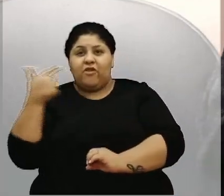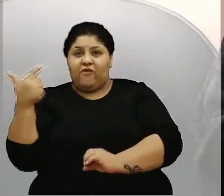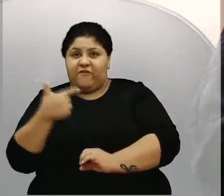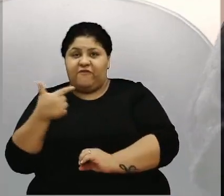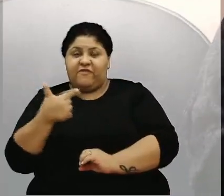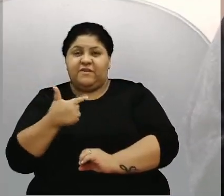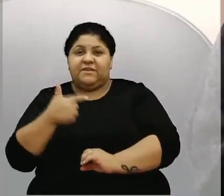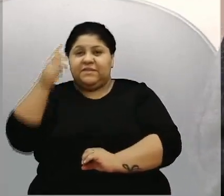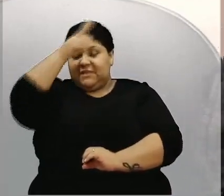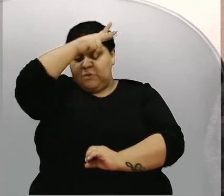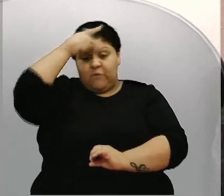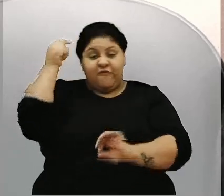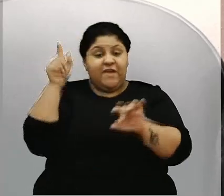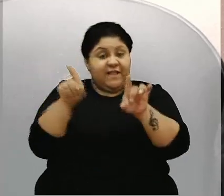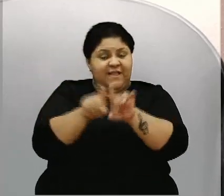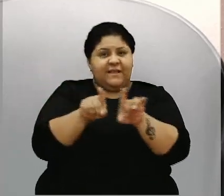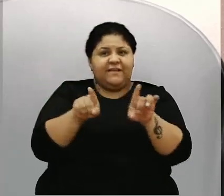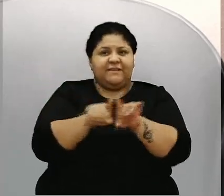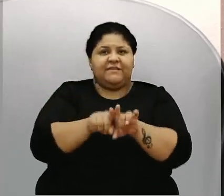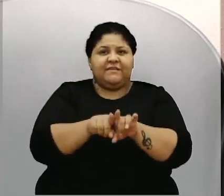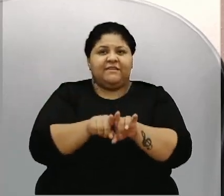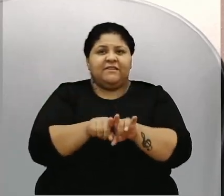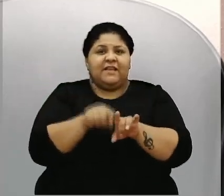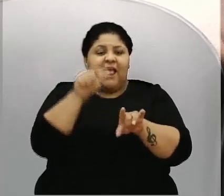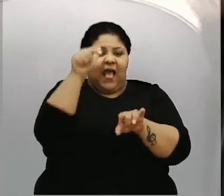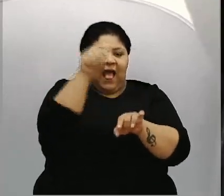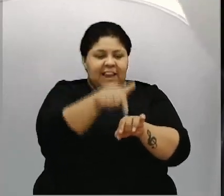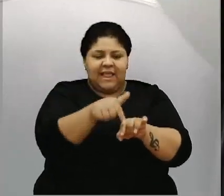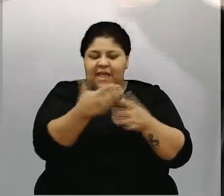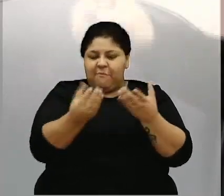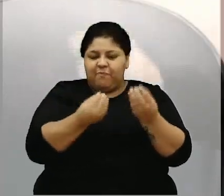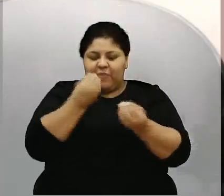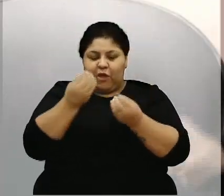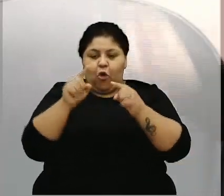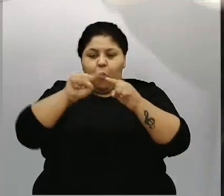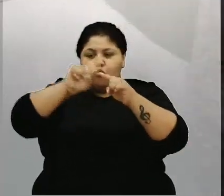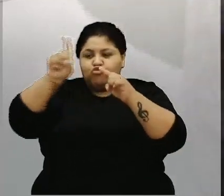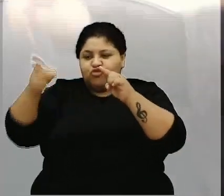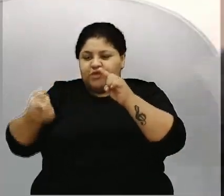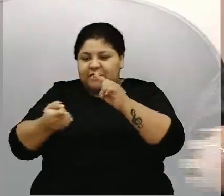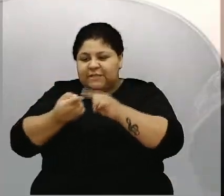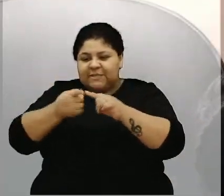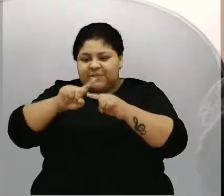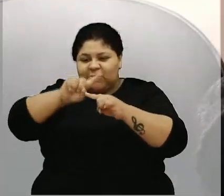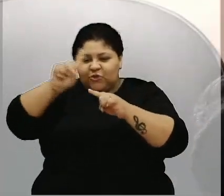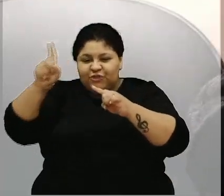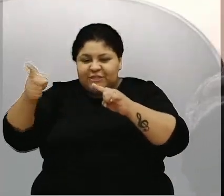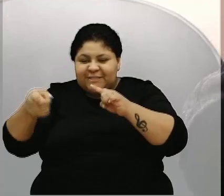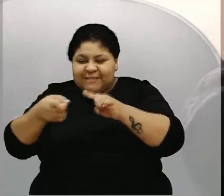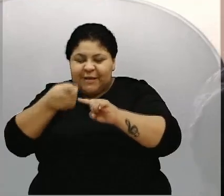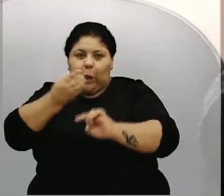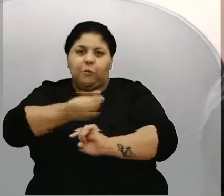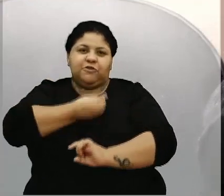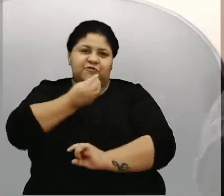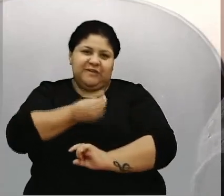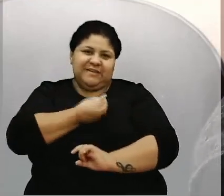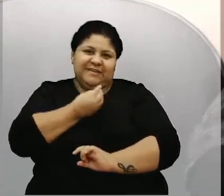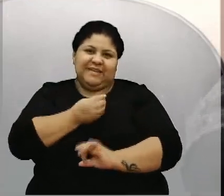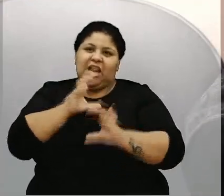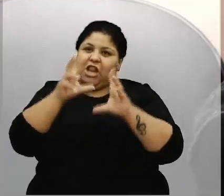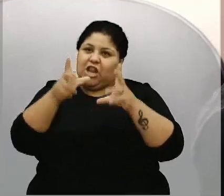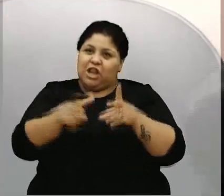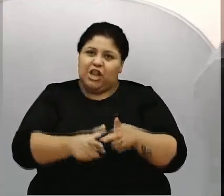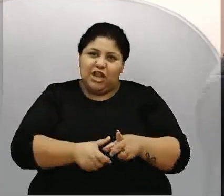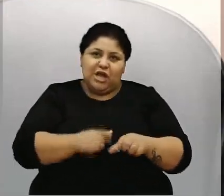também, hoje pela manhã, ali é um ciclo de virtudes, né, um ciclo virtuoso, porque todo o material